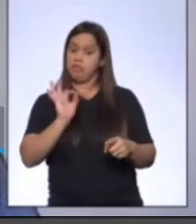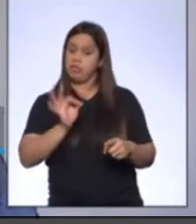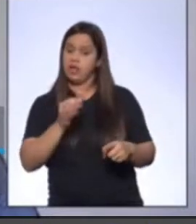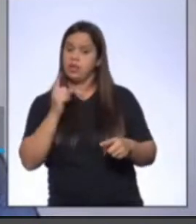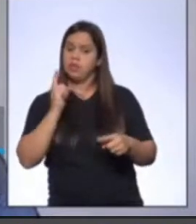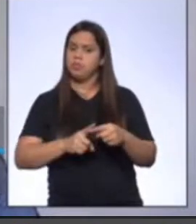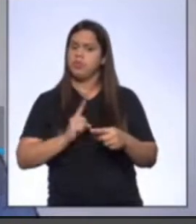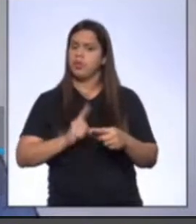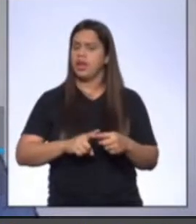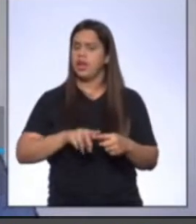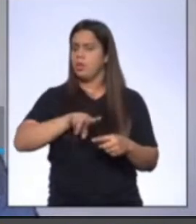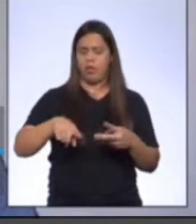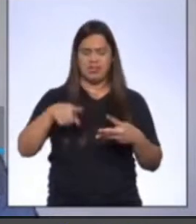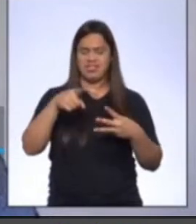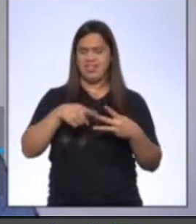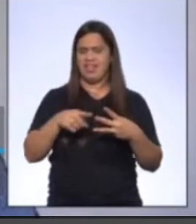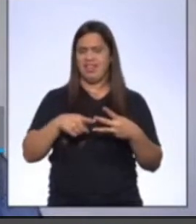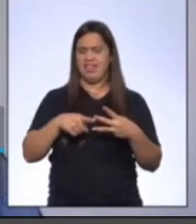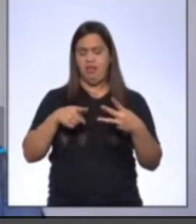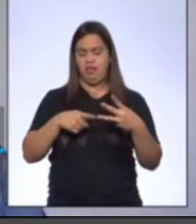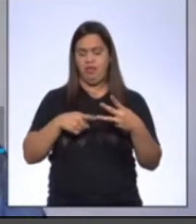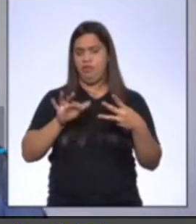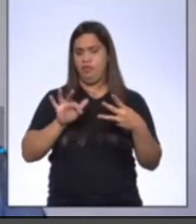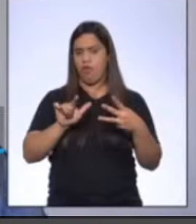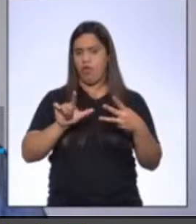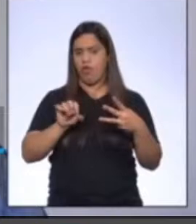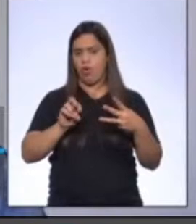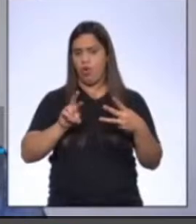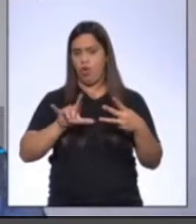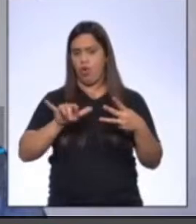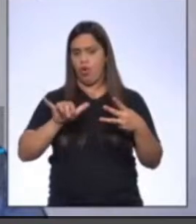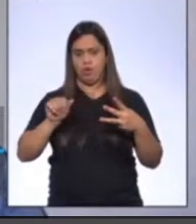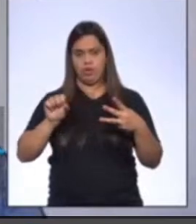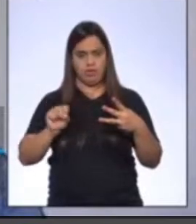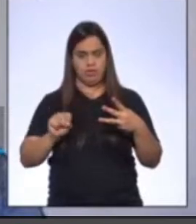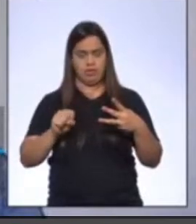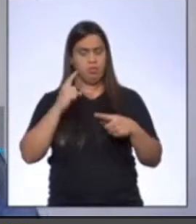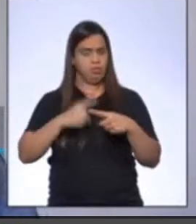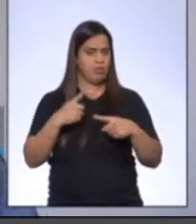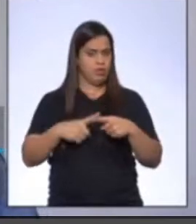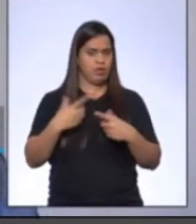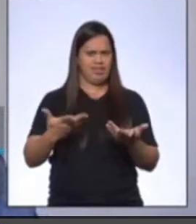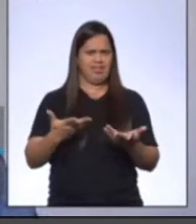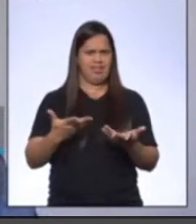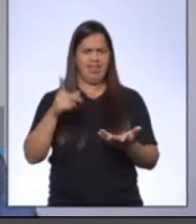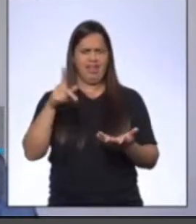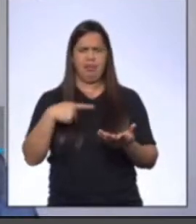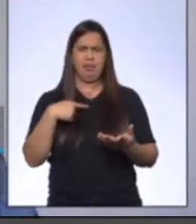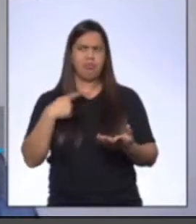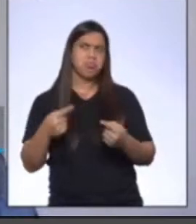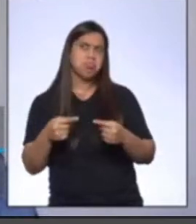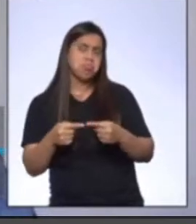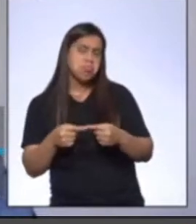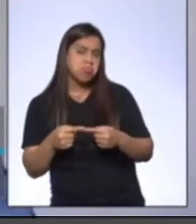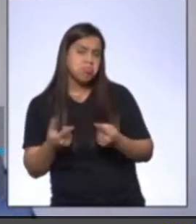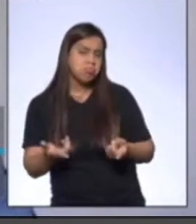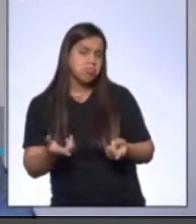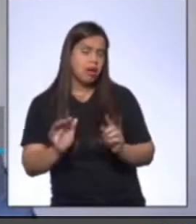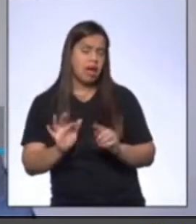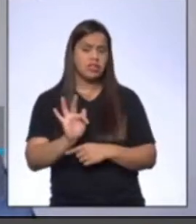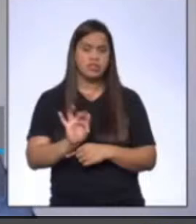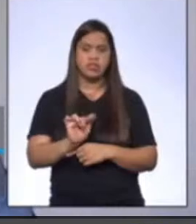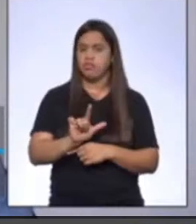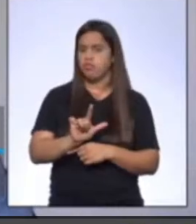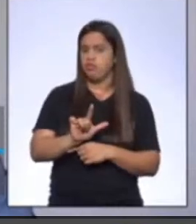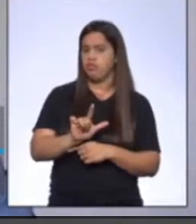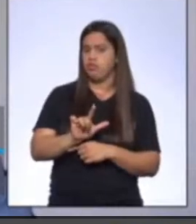Por que que não pode ser folclóricas, né, gente? Olha lá, folclóricas sérvias. Aí fala, ó, dá uma liga. Mas folclóricas